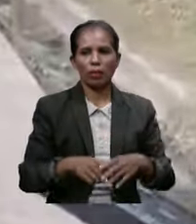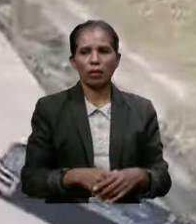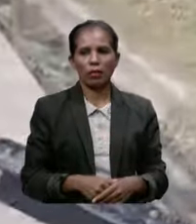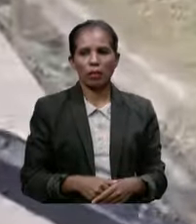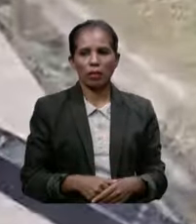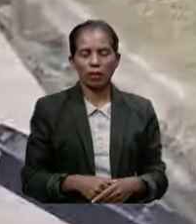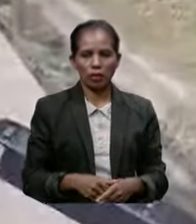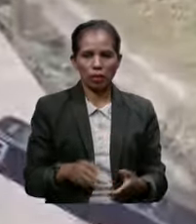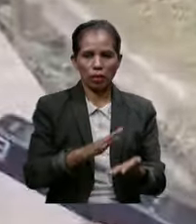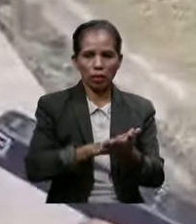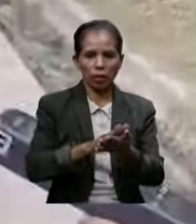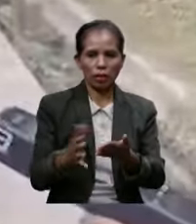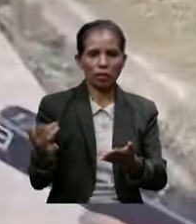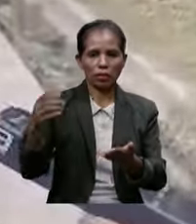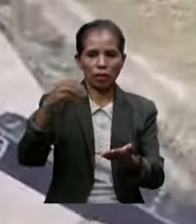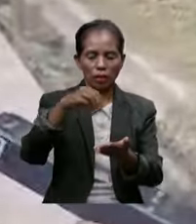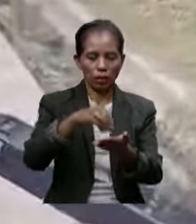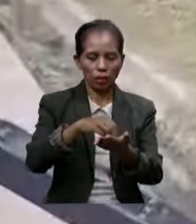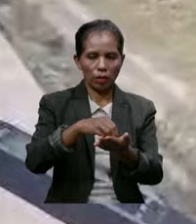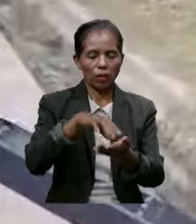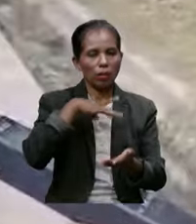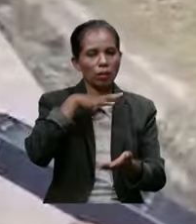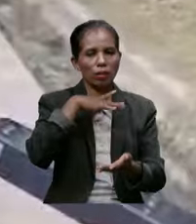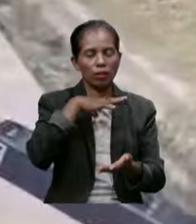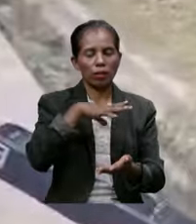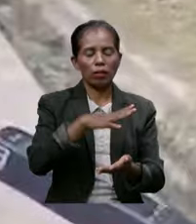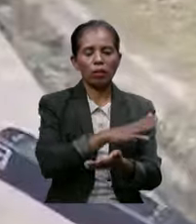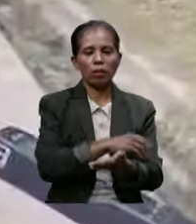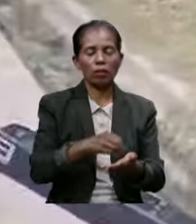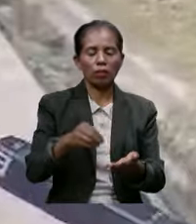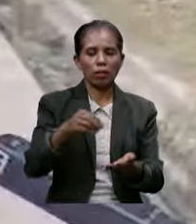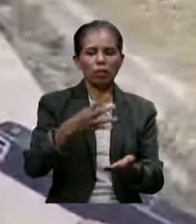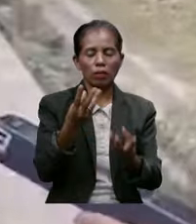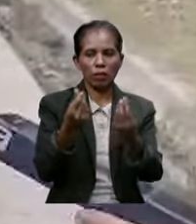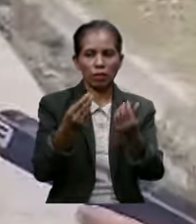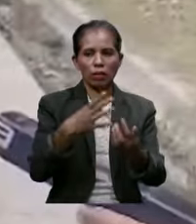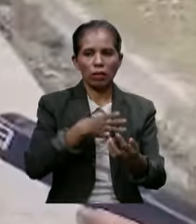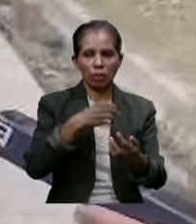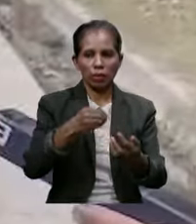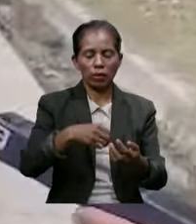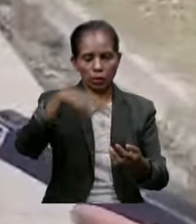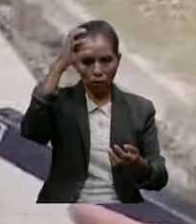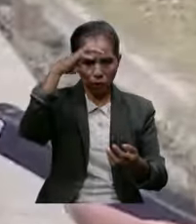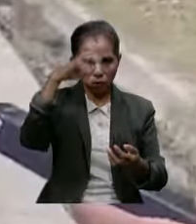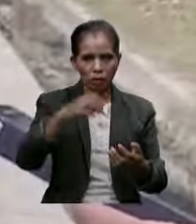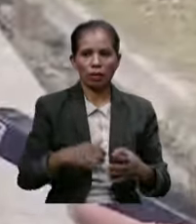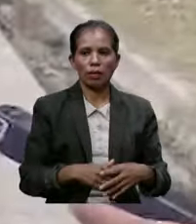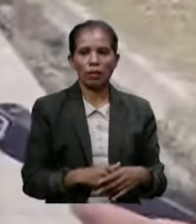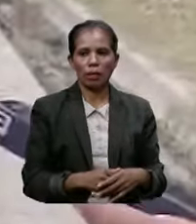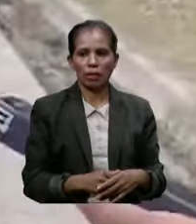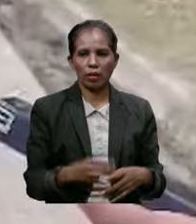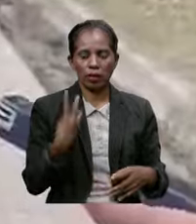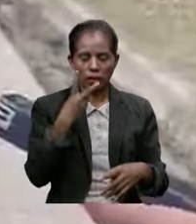aspal né, tira a terra para o remoto, mas que remoto mas todo hudang né,